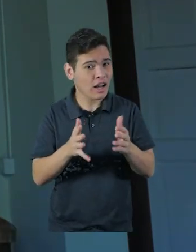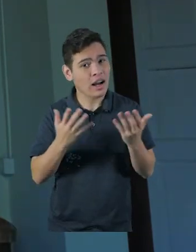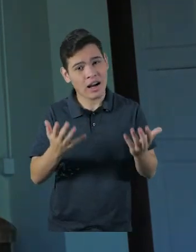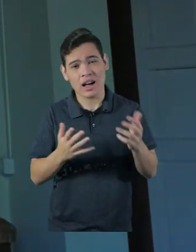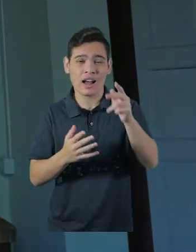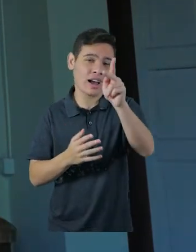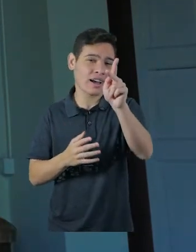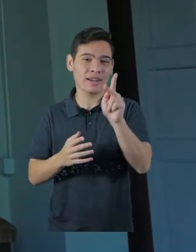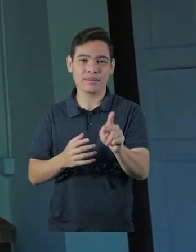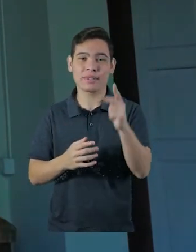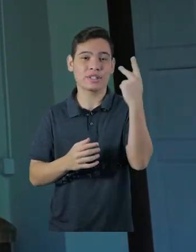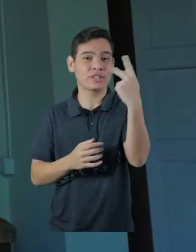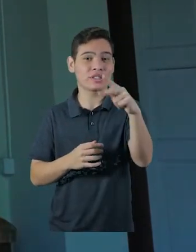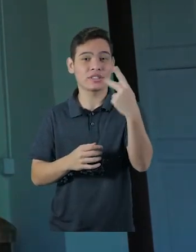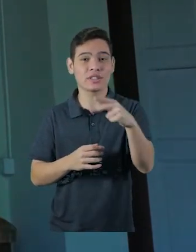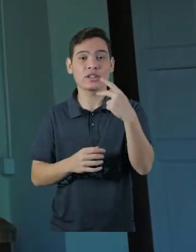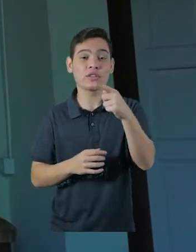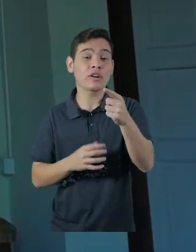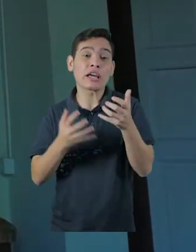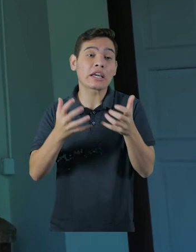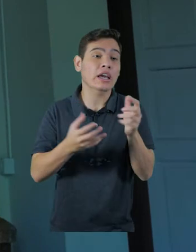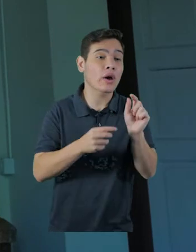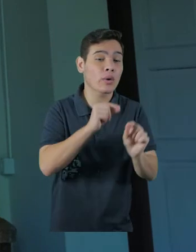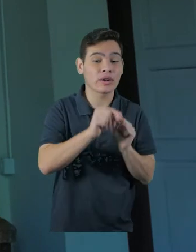desdobrando e desenvolvendo a sua improvisação.